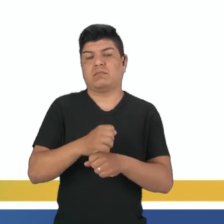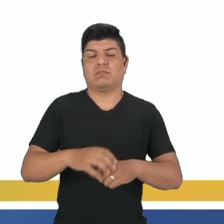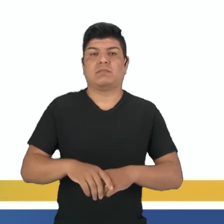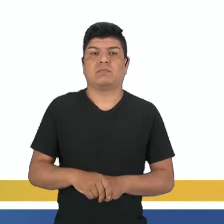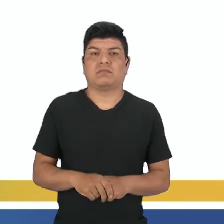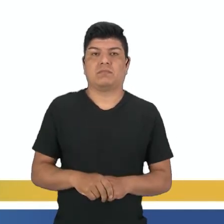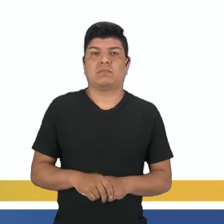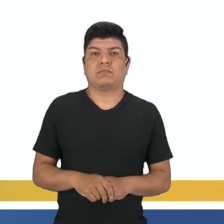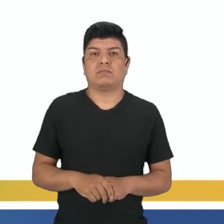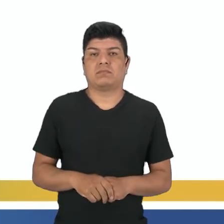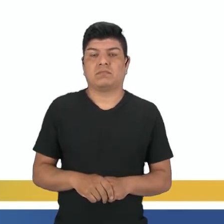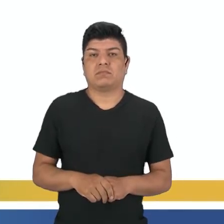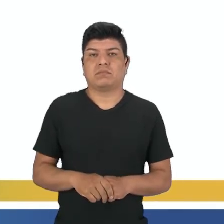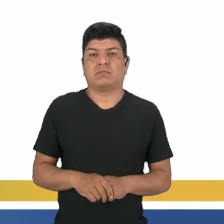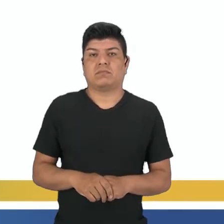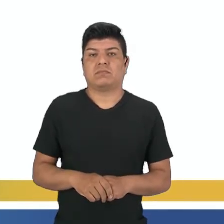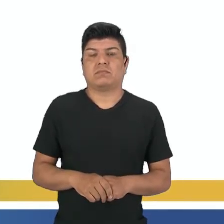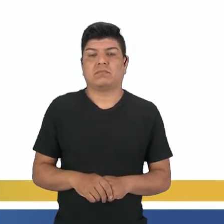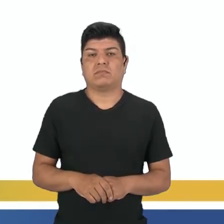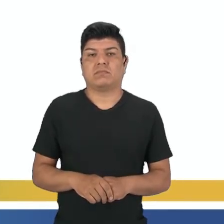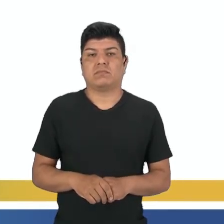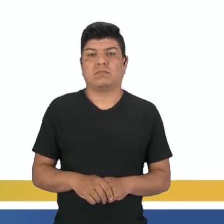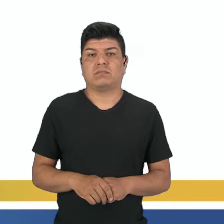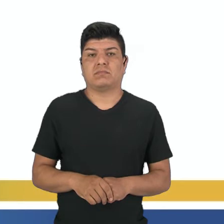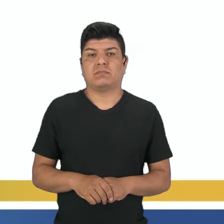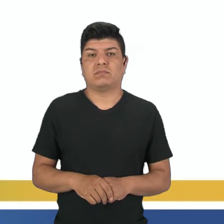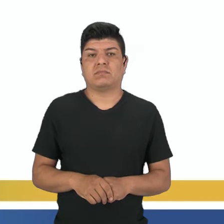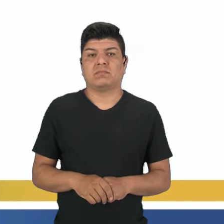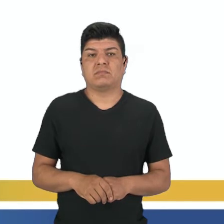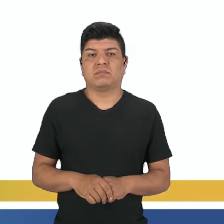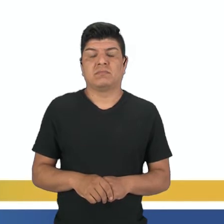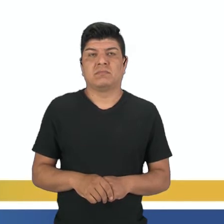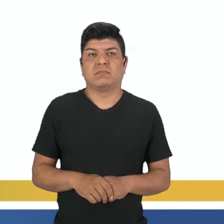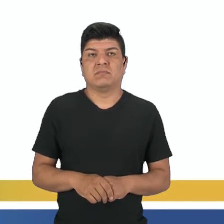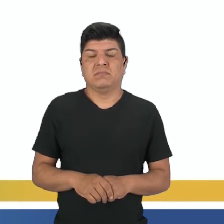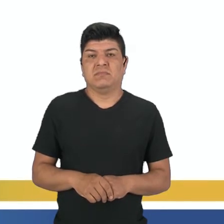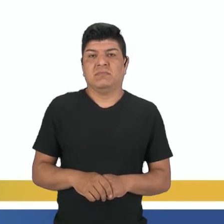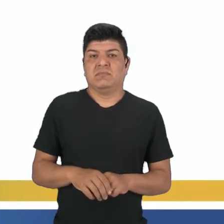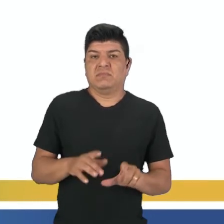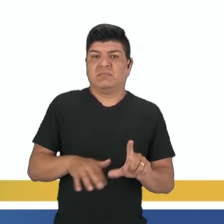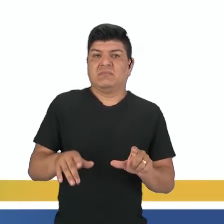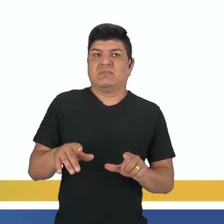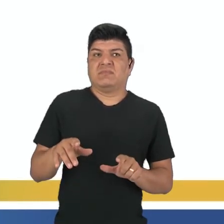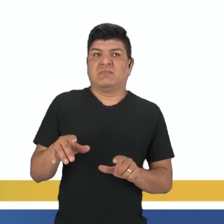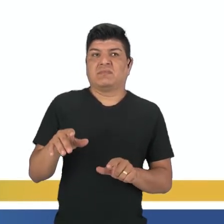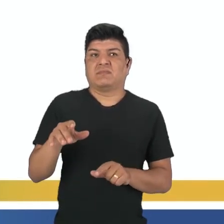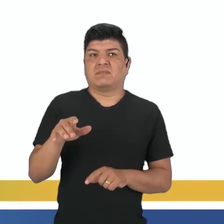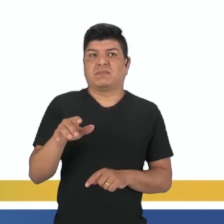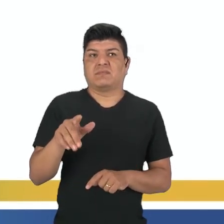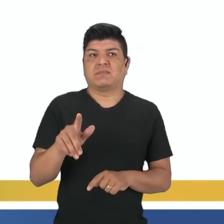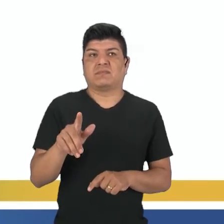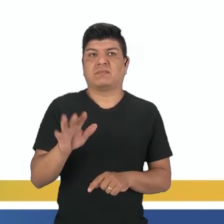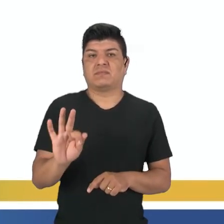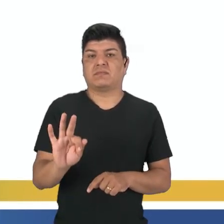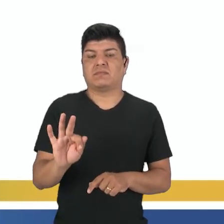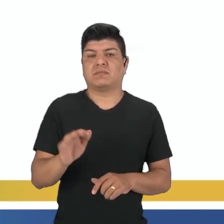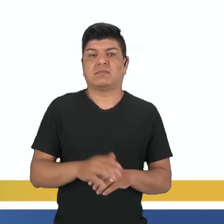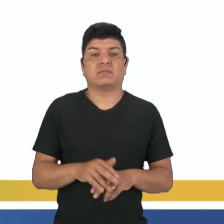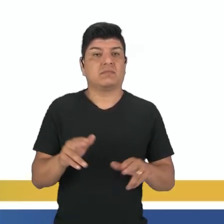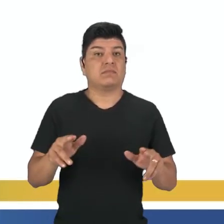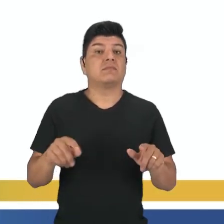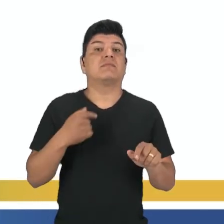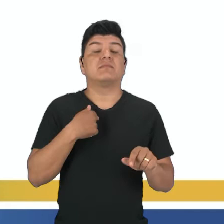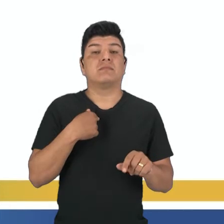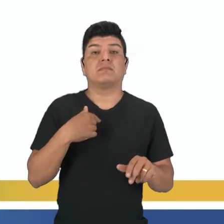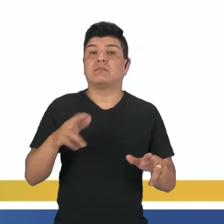Letra F, he tenido problema com os vecinos, eles são muito buenos vecinos. Ou seja, nunca, né? Nunca he tenido problema com os